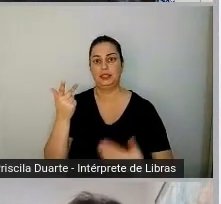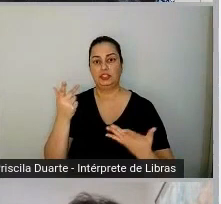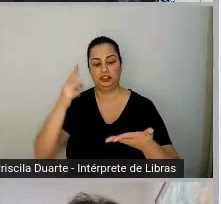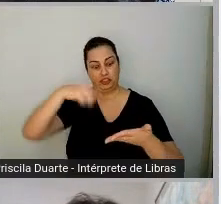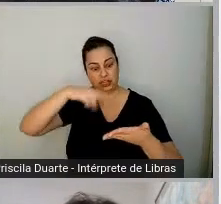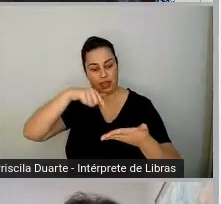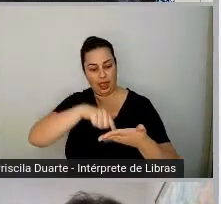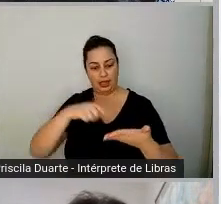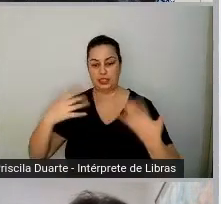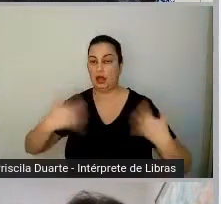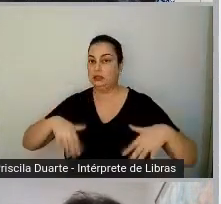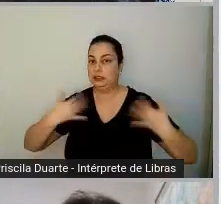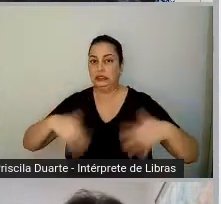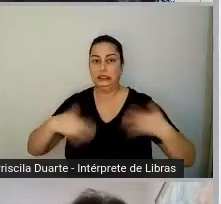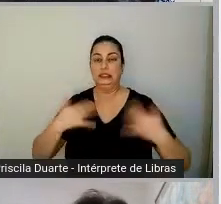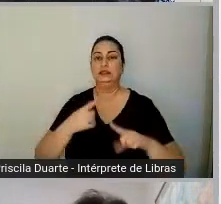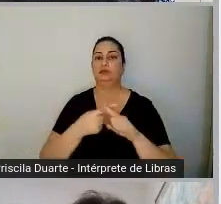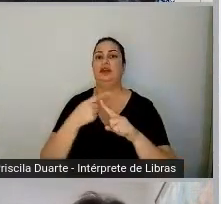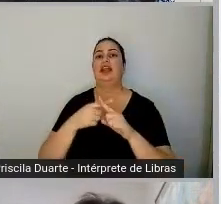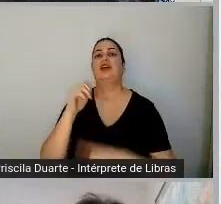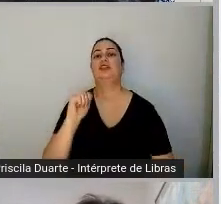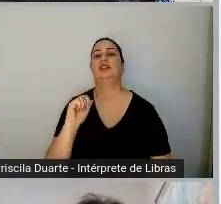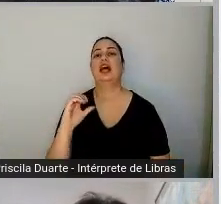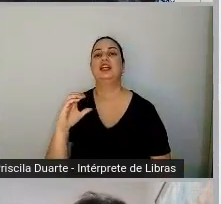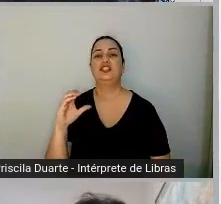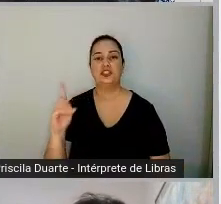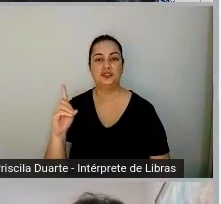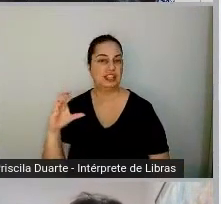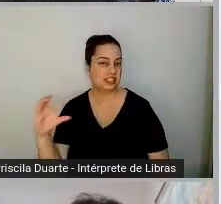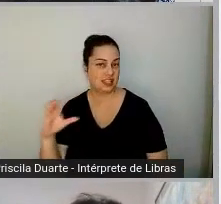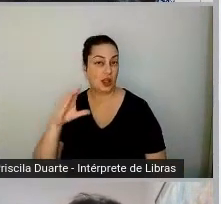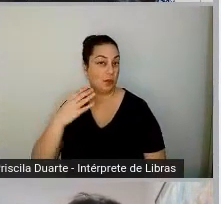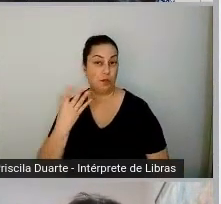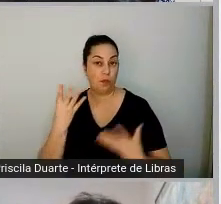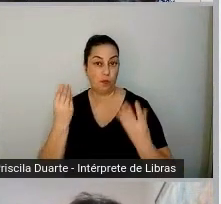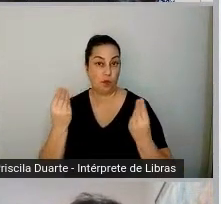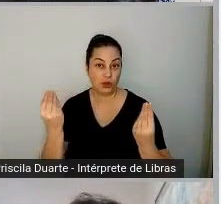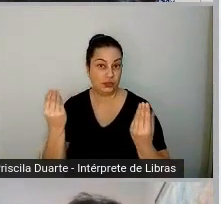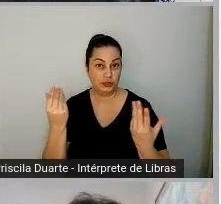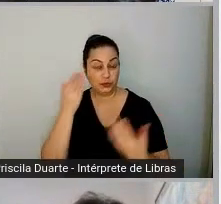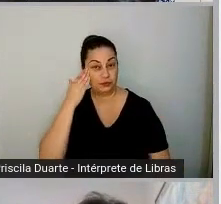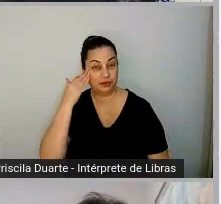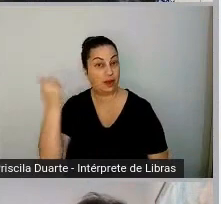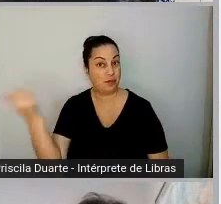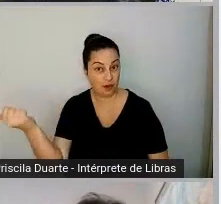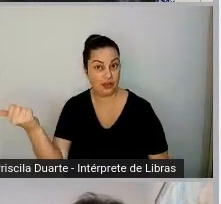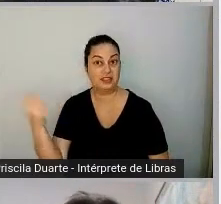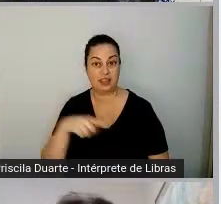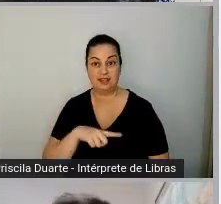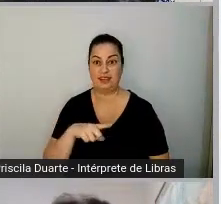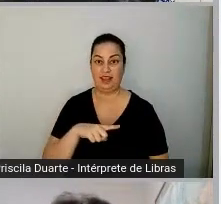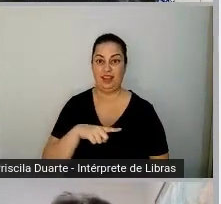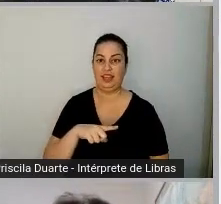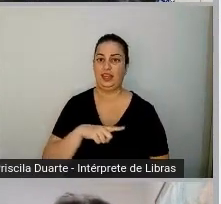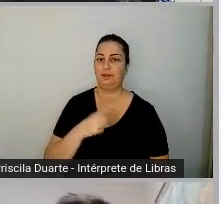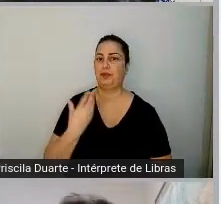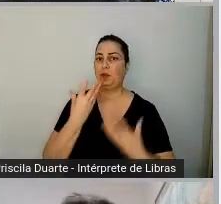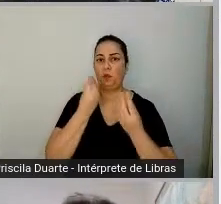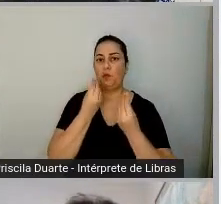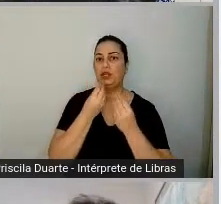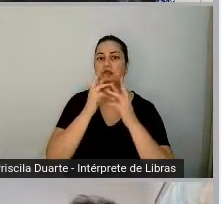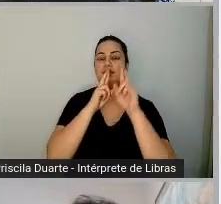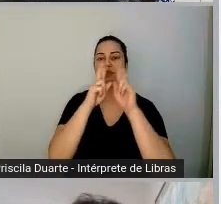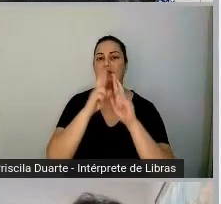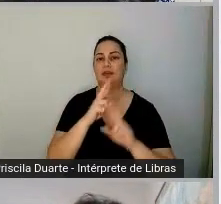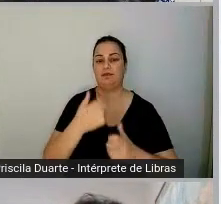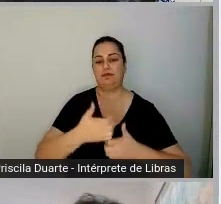Auditoria da Dívida é tão popular, tem mais de 60 mil resultados no Google, né? E depois, obviamente,